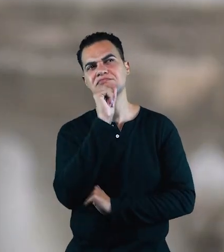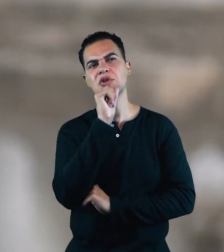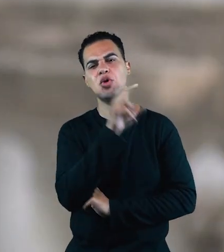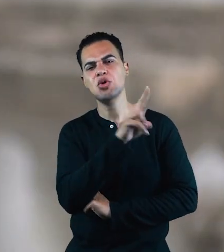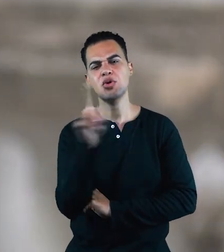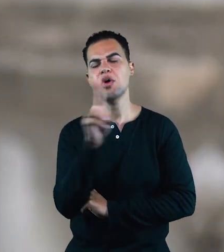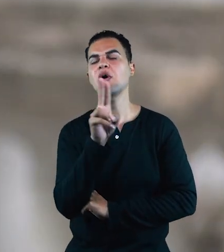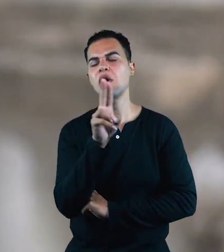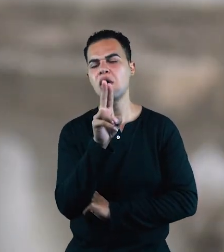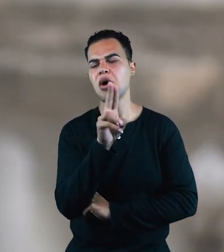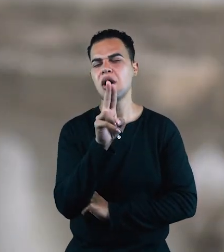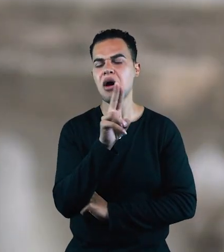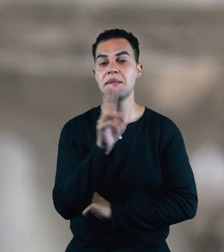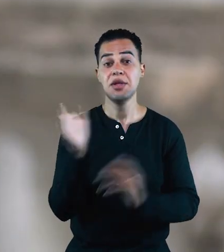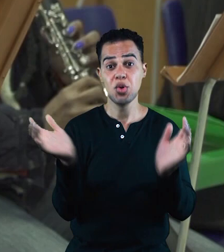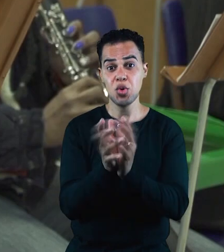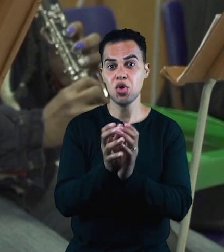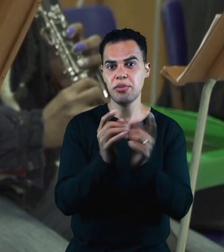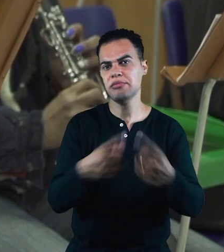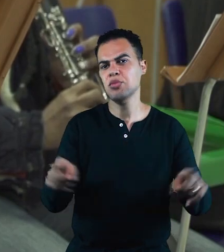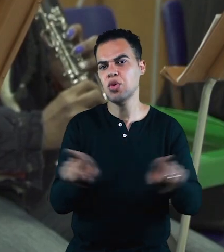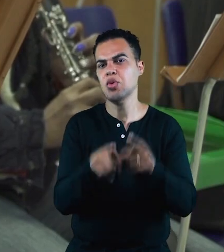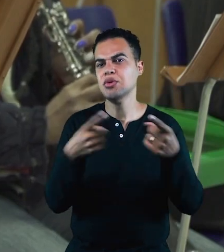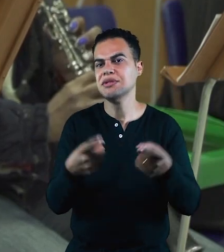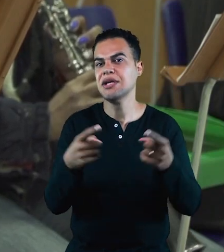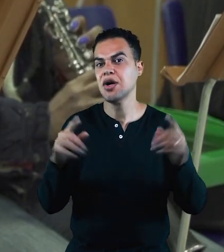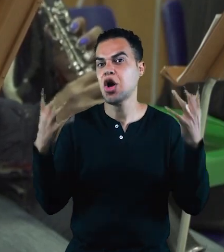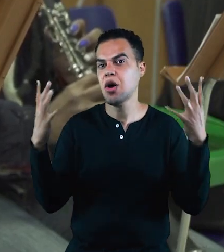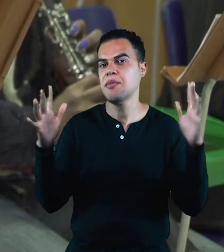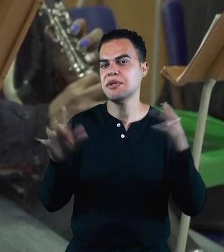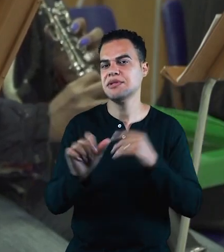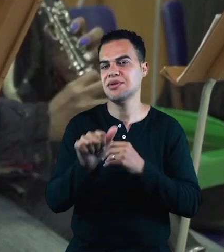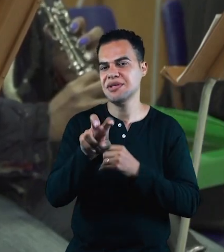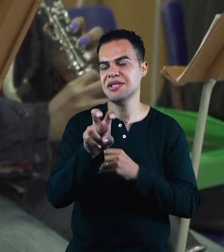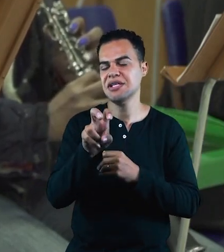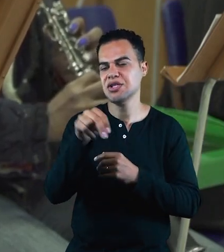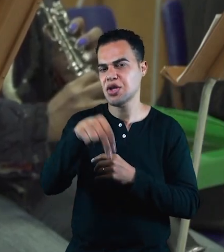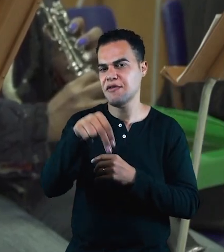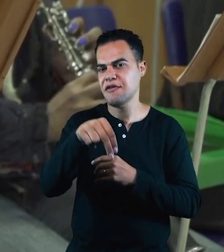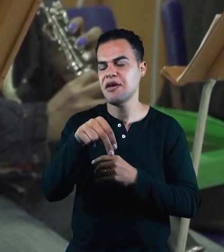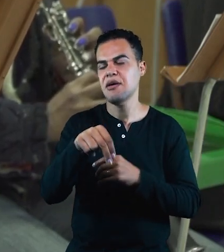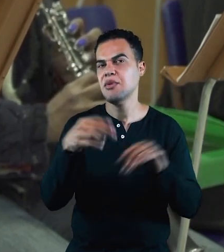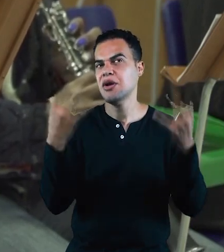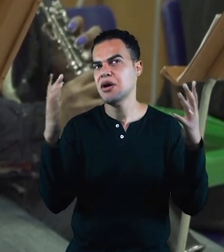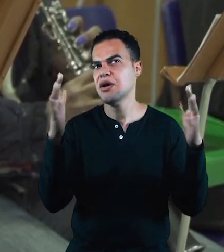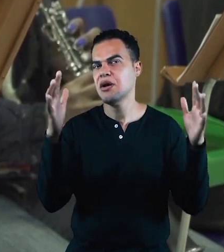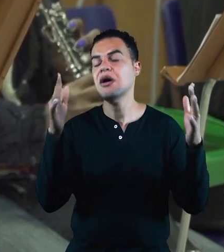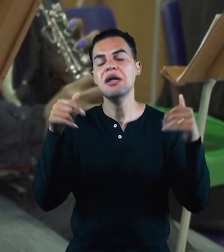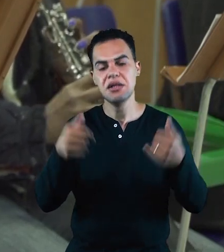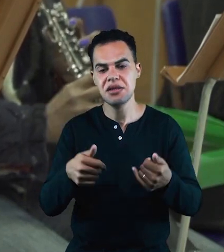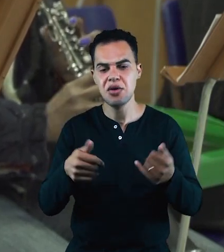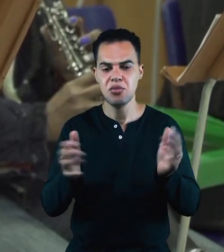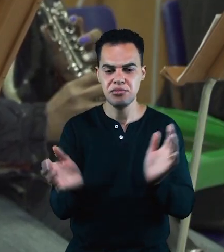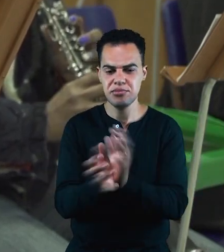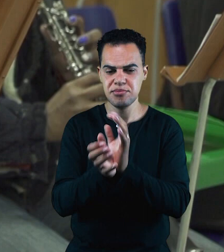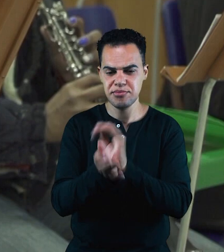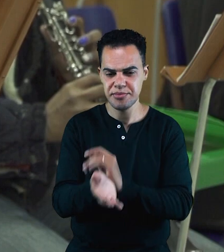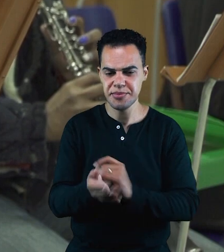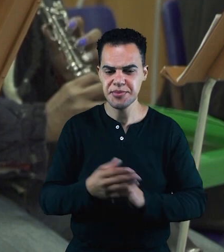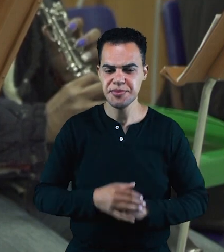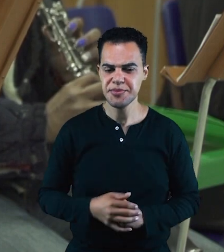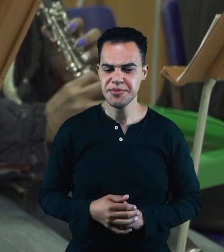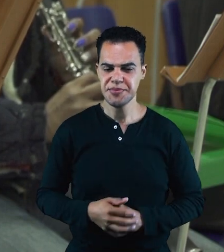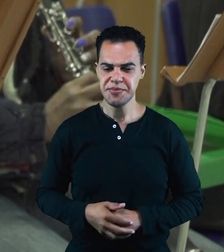seria em função da data comemorativa, 15 de novembro. Cenas de um ensaio da banda SM, 15 de